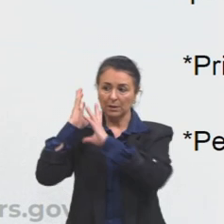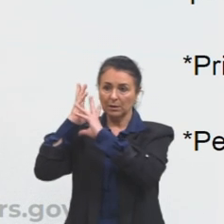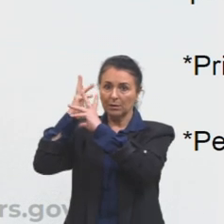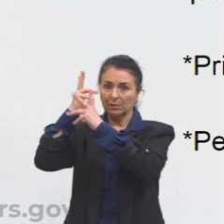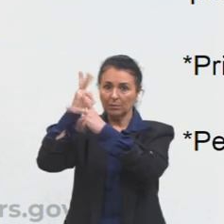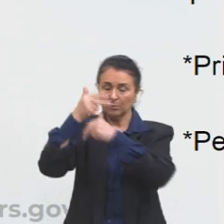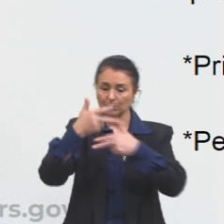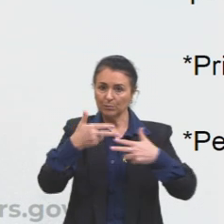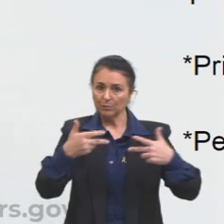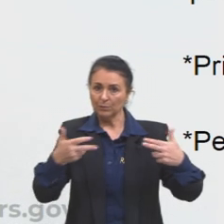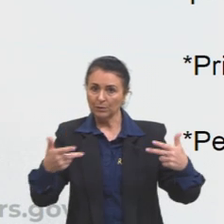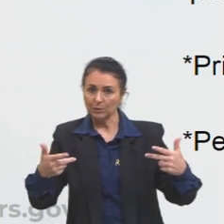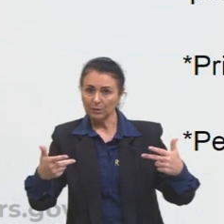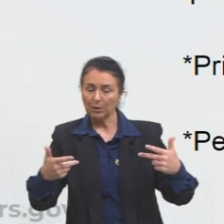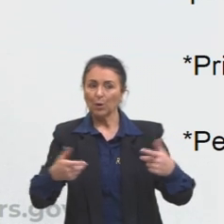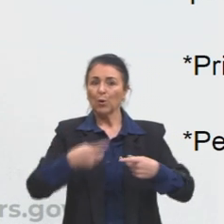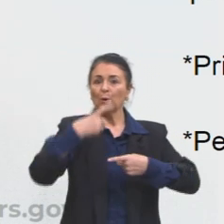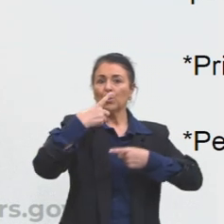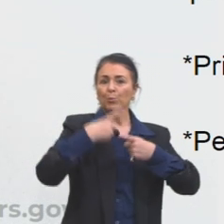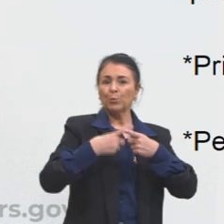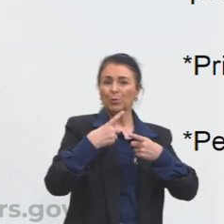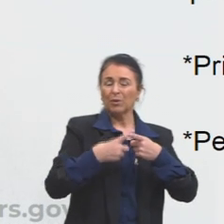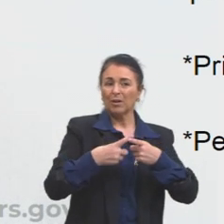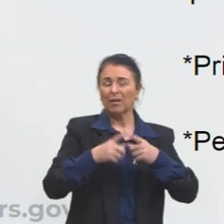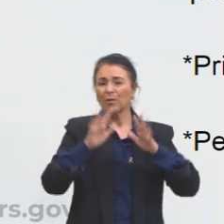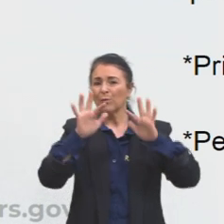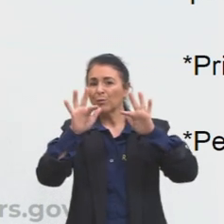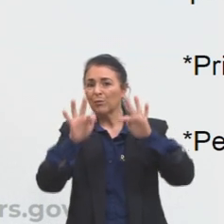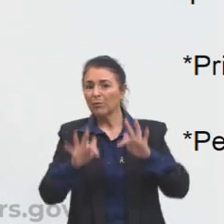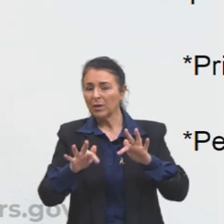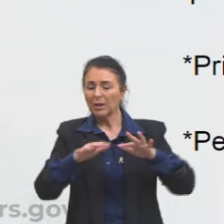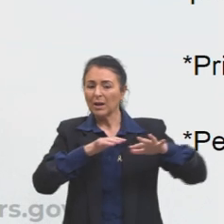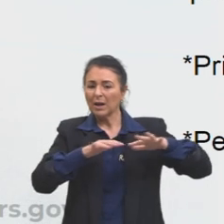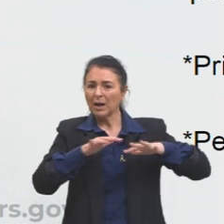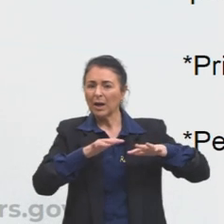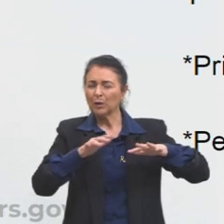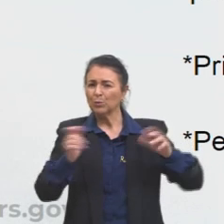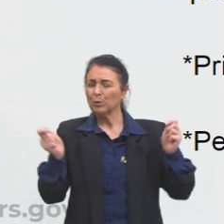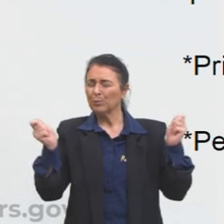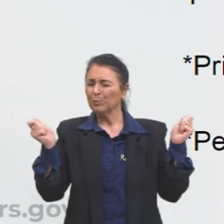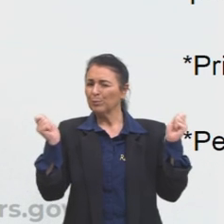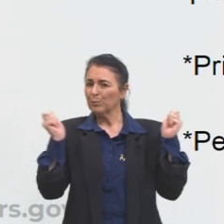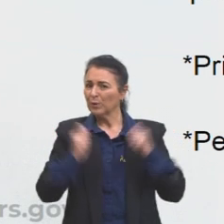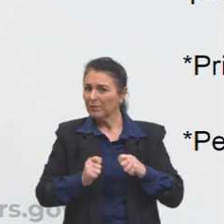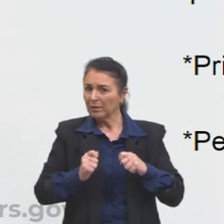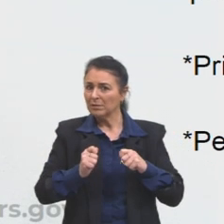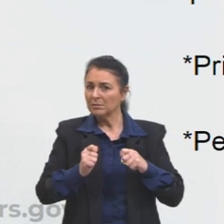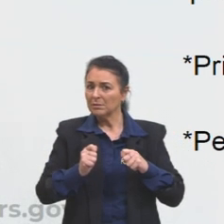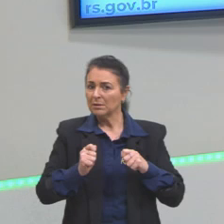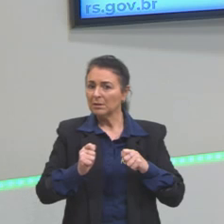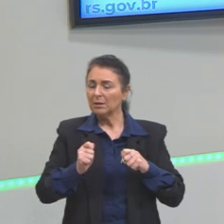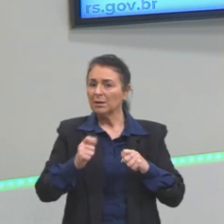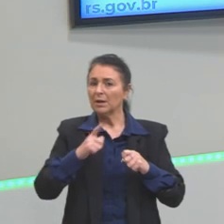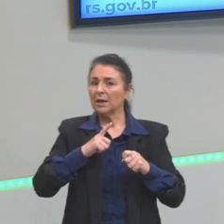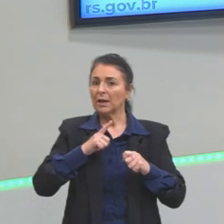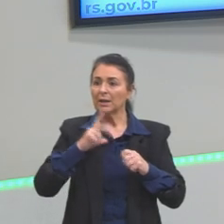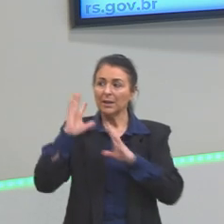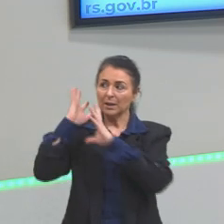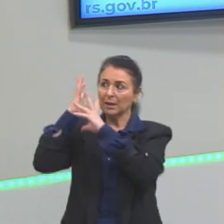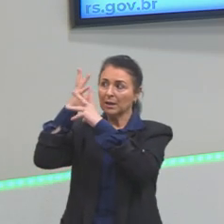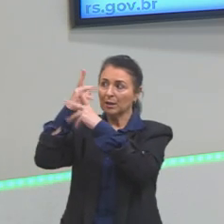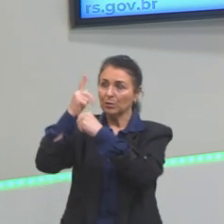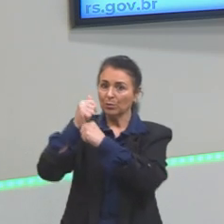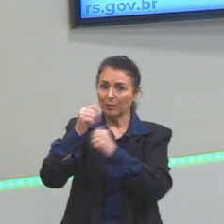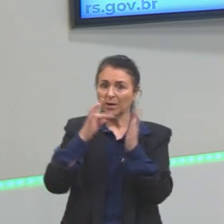substância causa eficiente da finalidade a que potência ele retoma e esses propriedades do Aristóteles